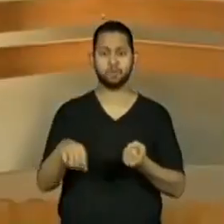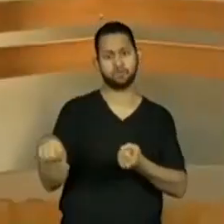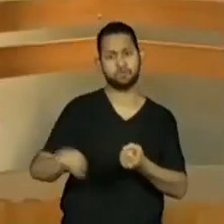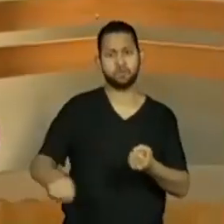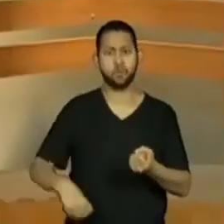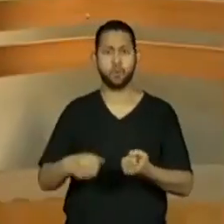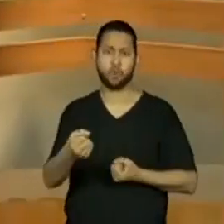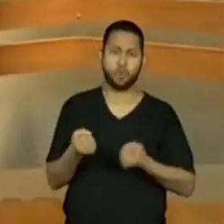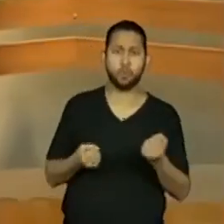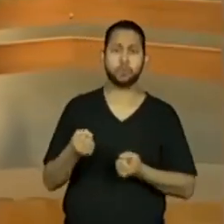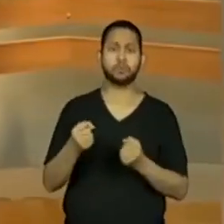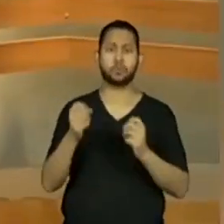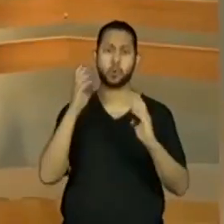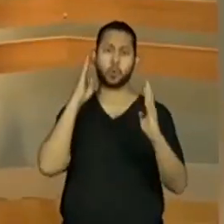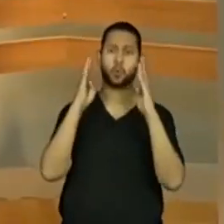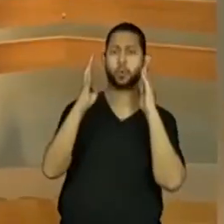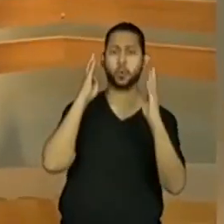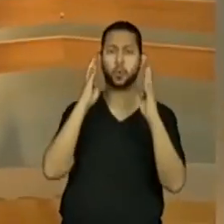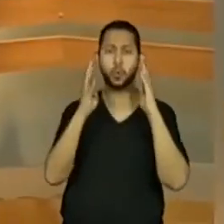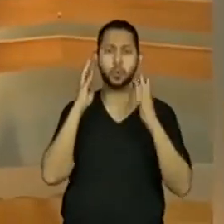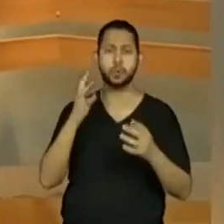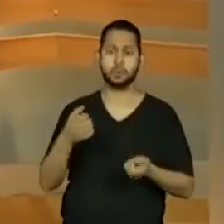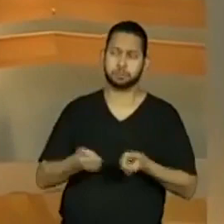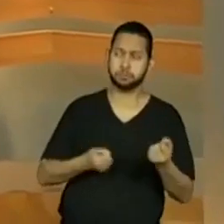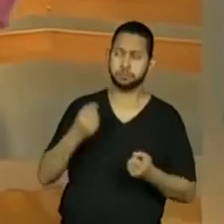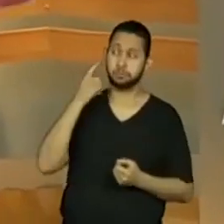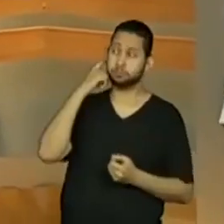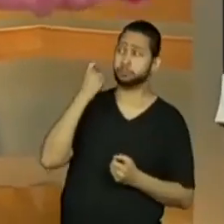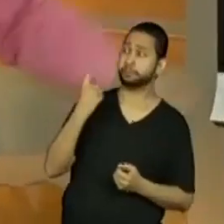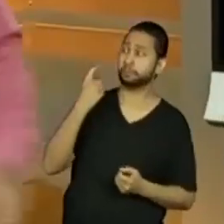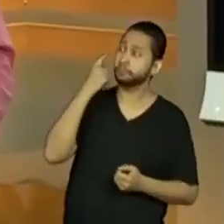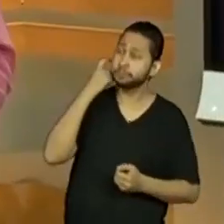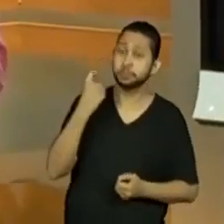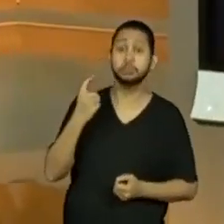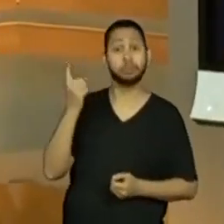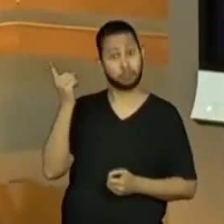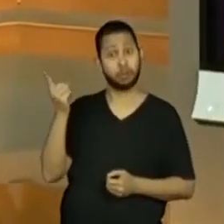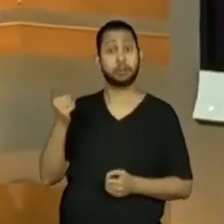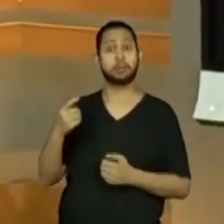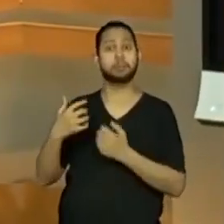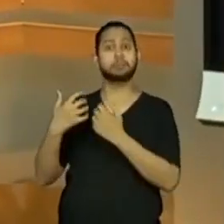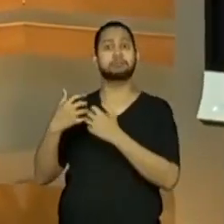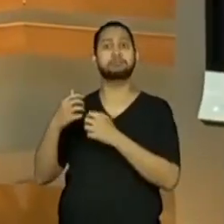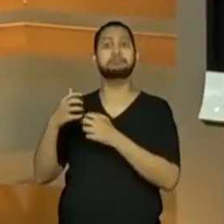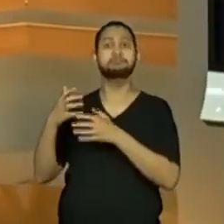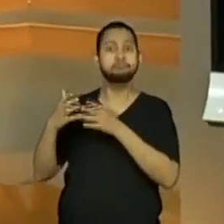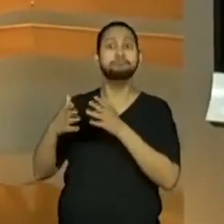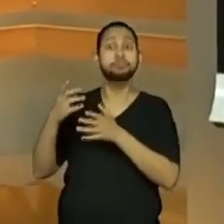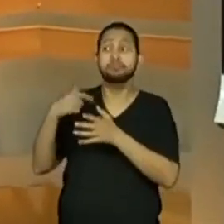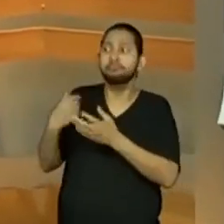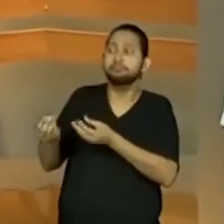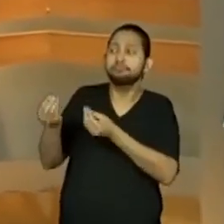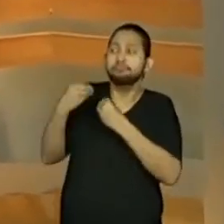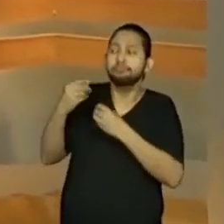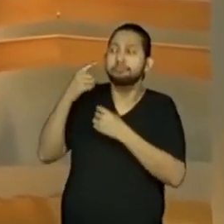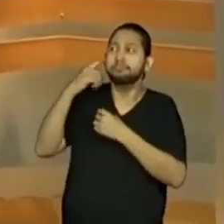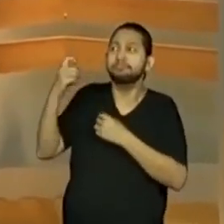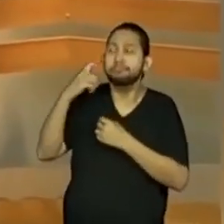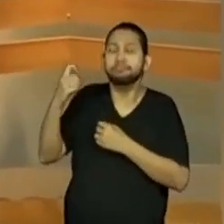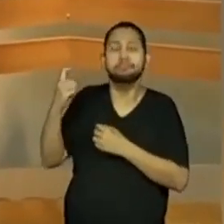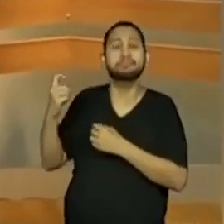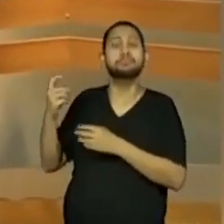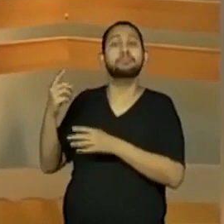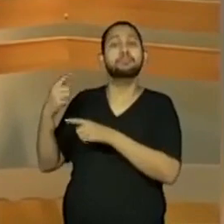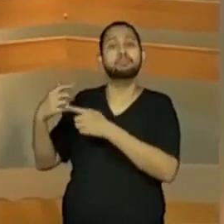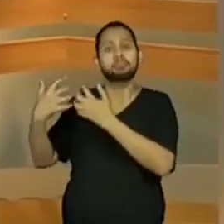veículos, ônibus e caminhões são máquinas, né, que funcionam e elas